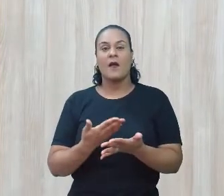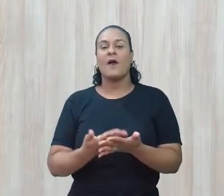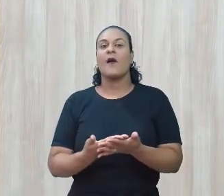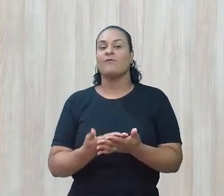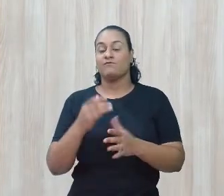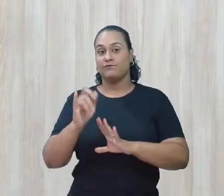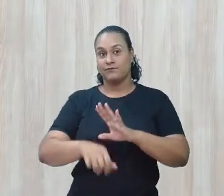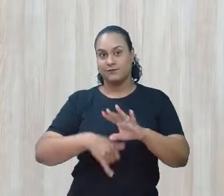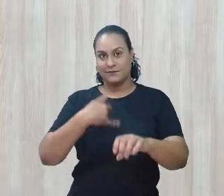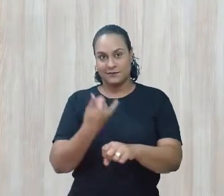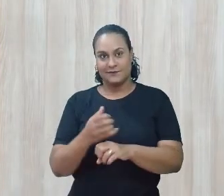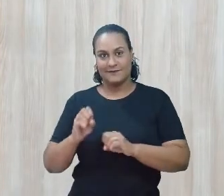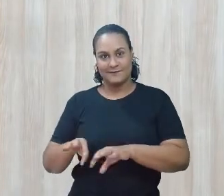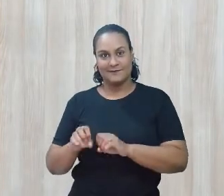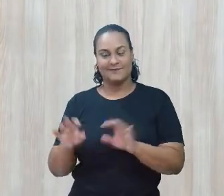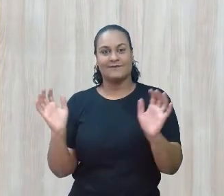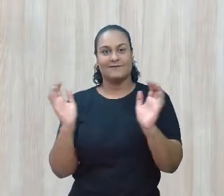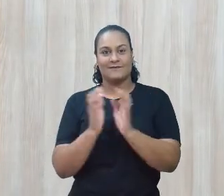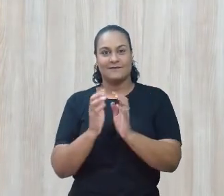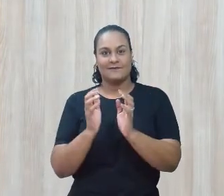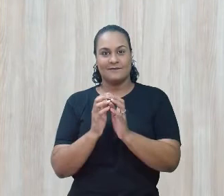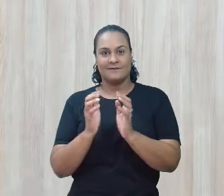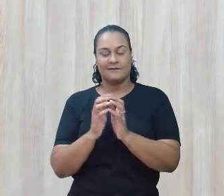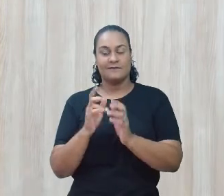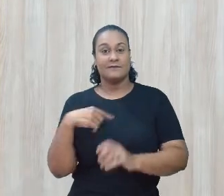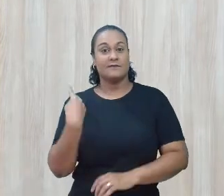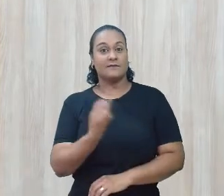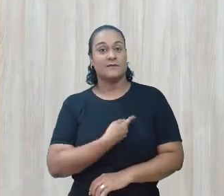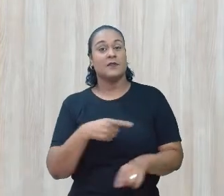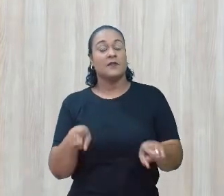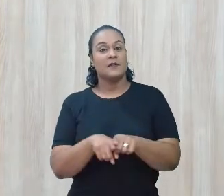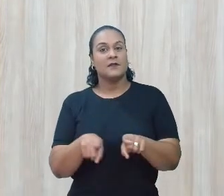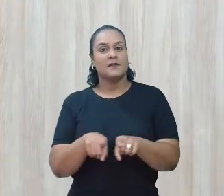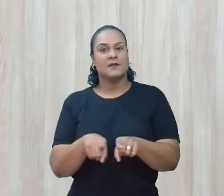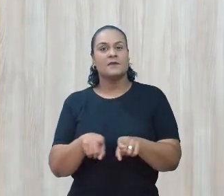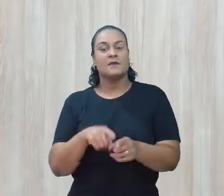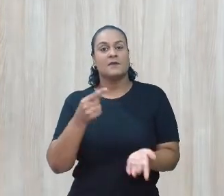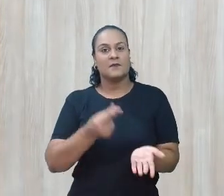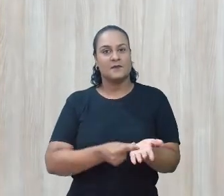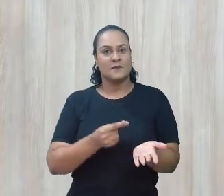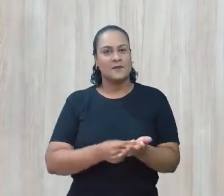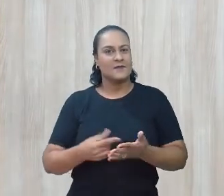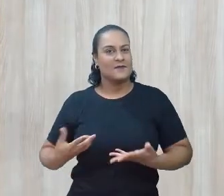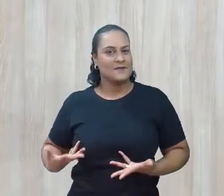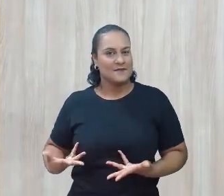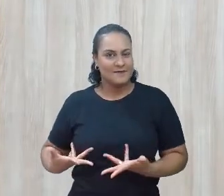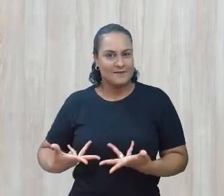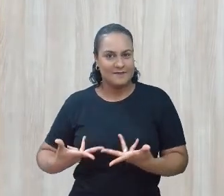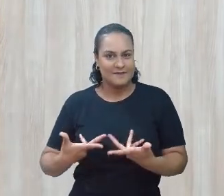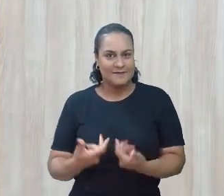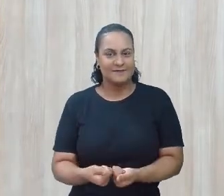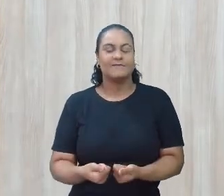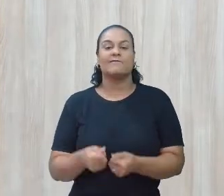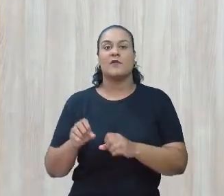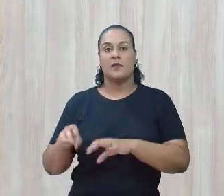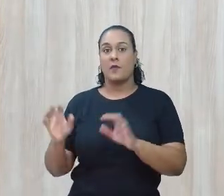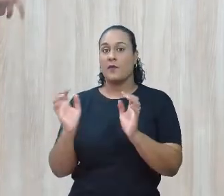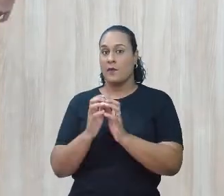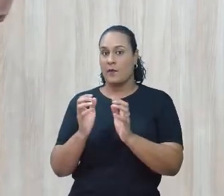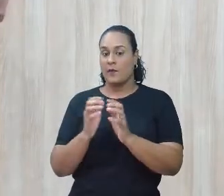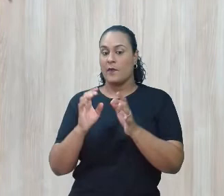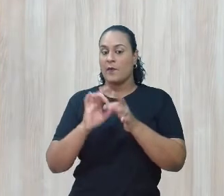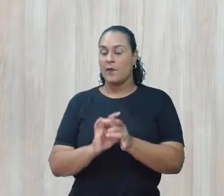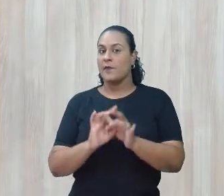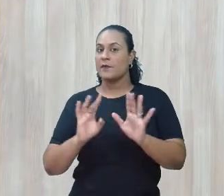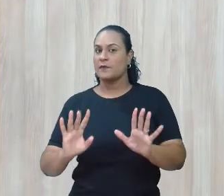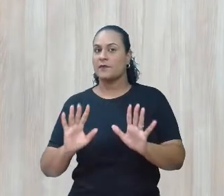do YouTube, Educa Recife. E nós também temos agora um aplicativo maravilhoso, Educa Recife, que está